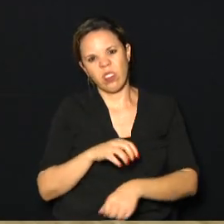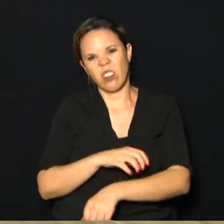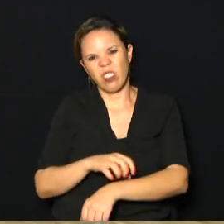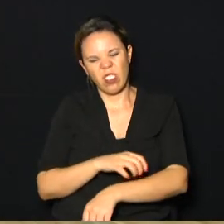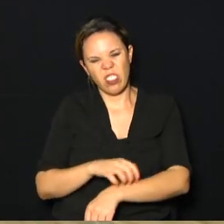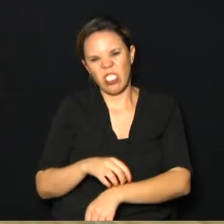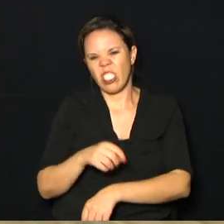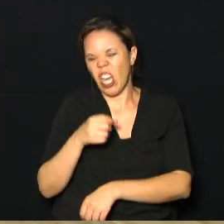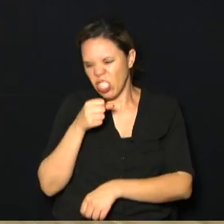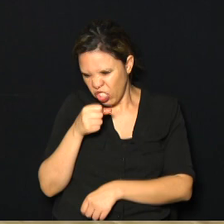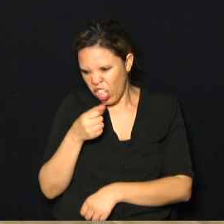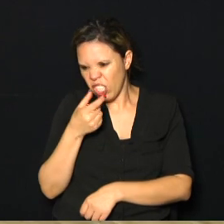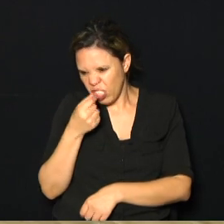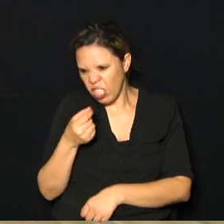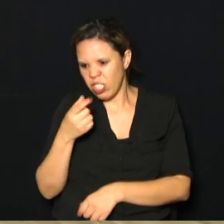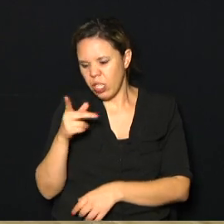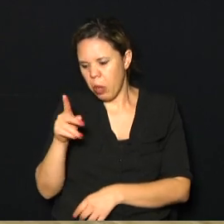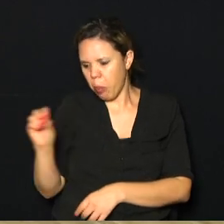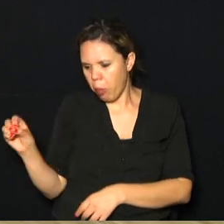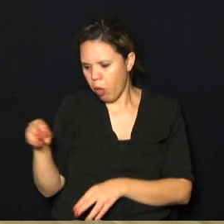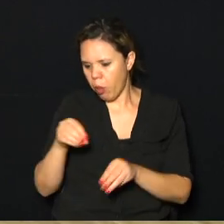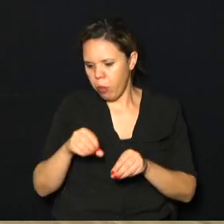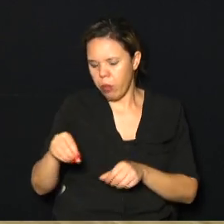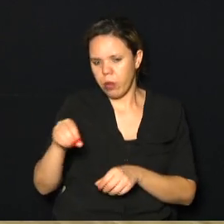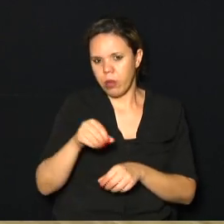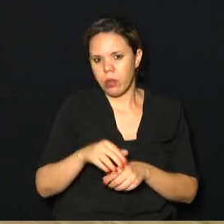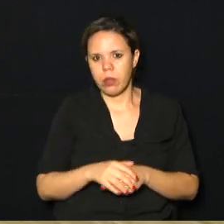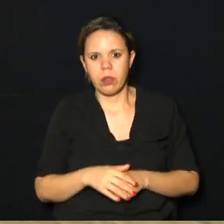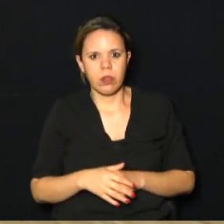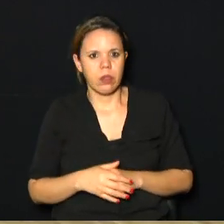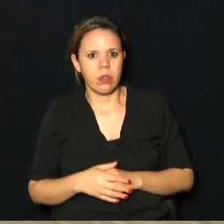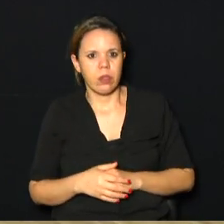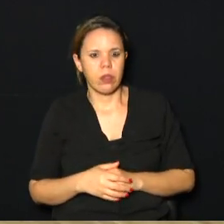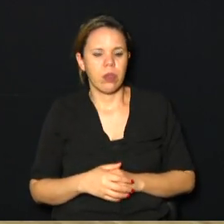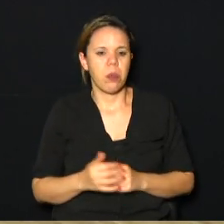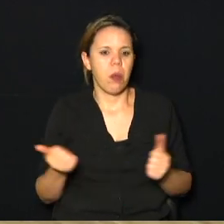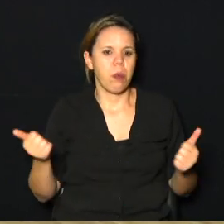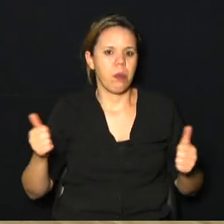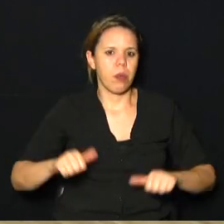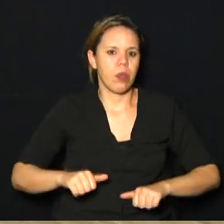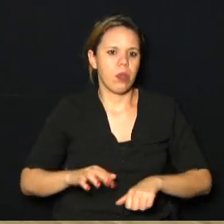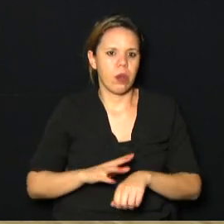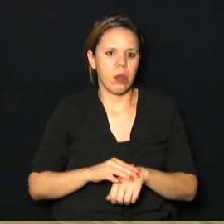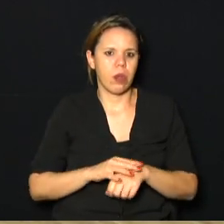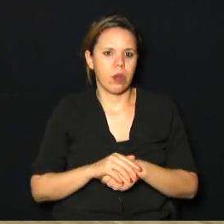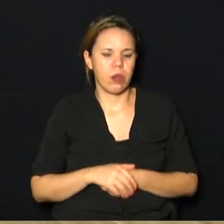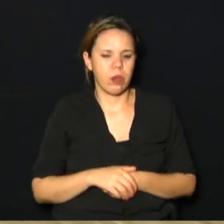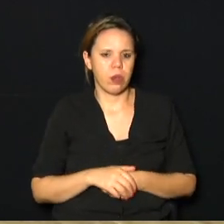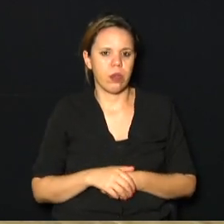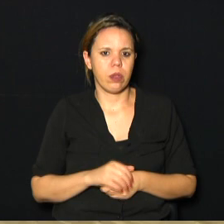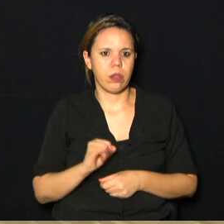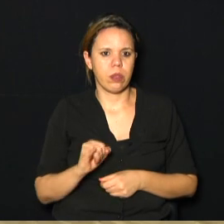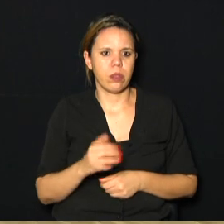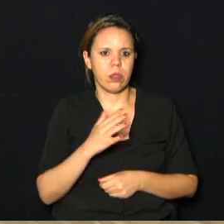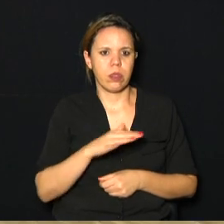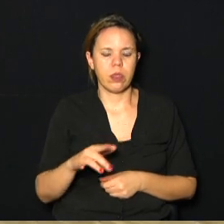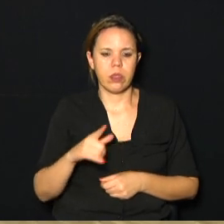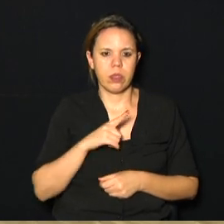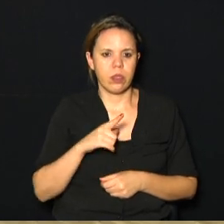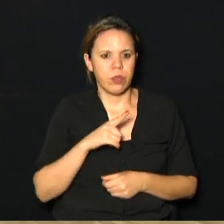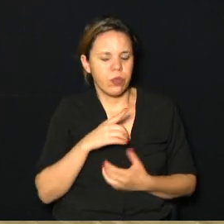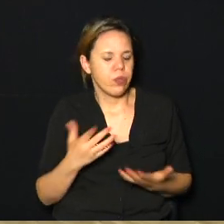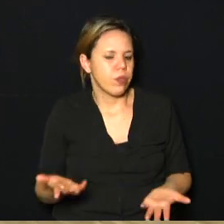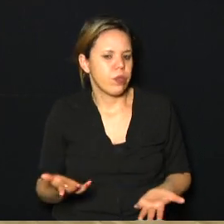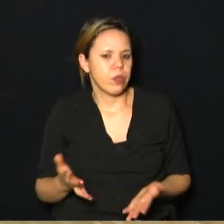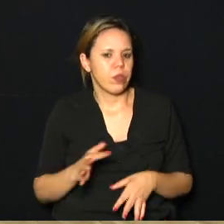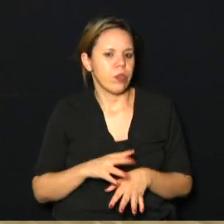um risco, né, de juntar pó, poeira, e pode agravar algumas doenças. Se a criança tiver, o bebê pode ser predisposto,